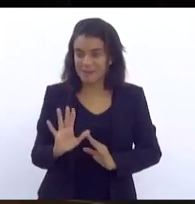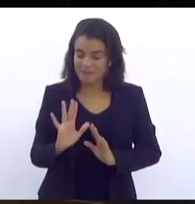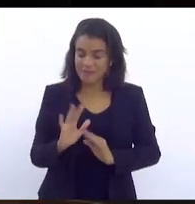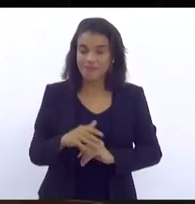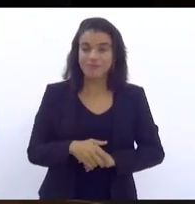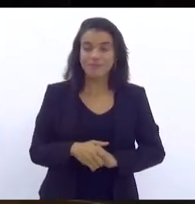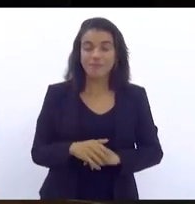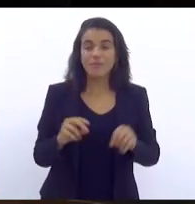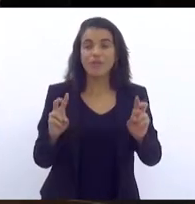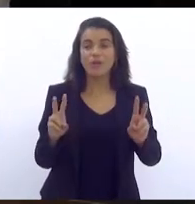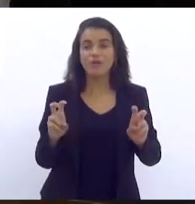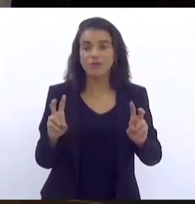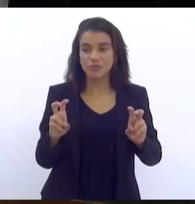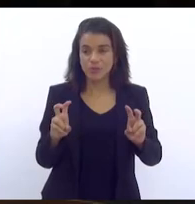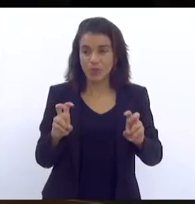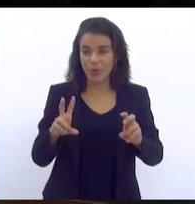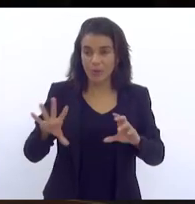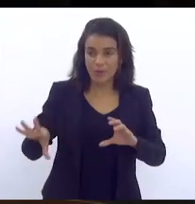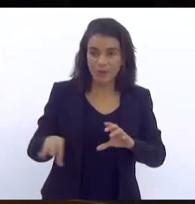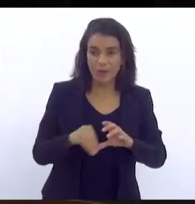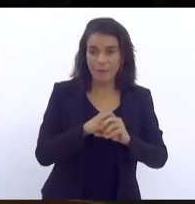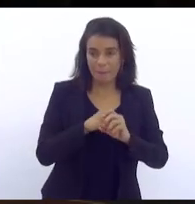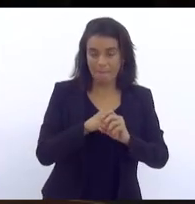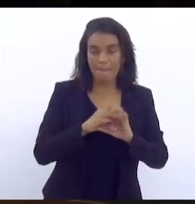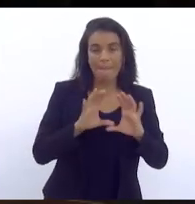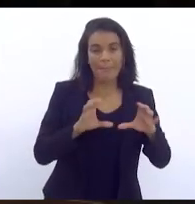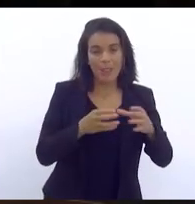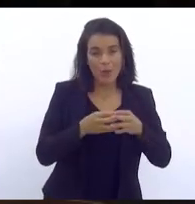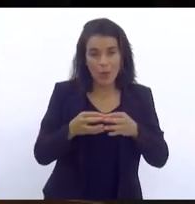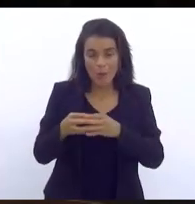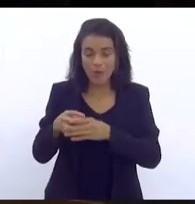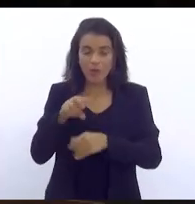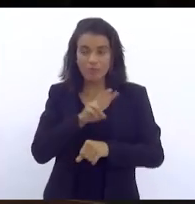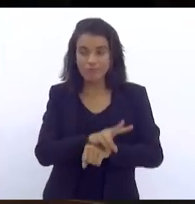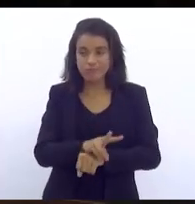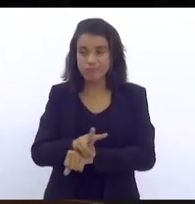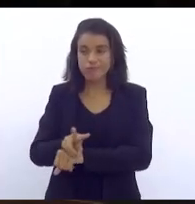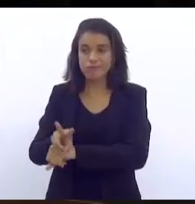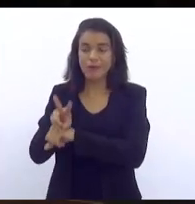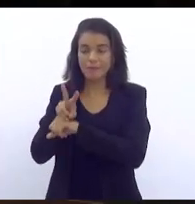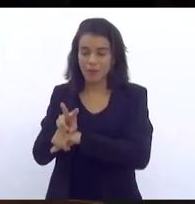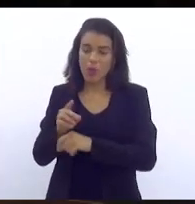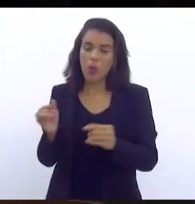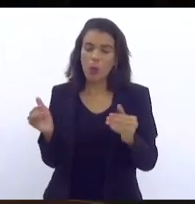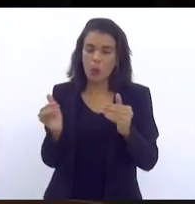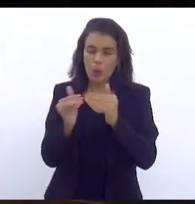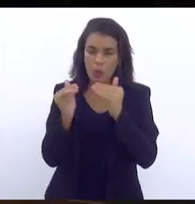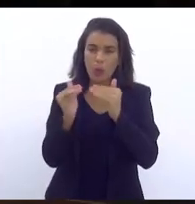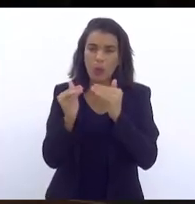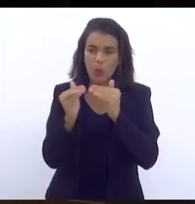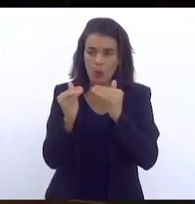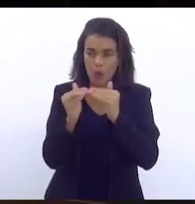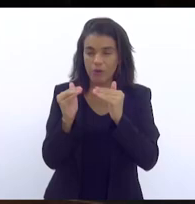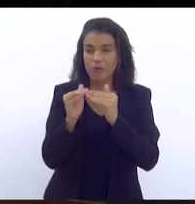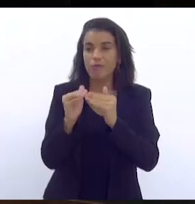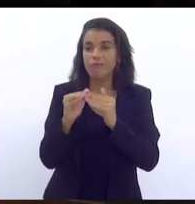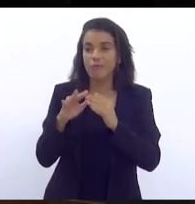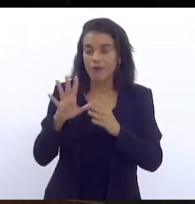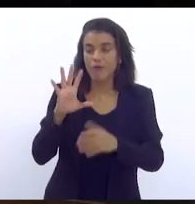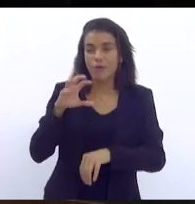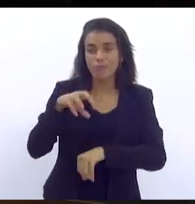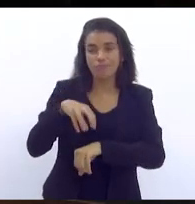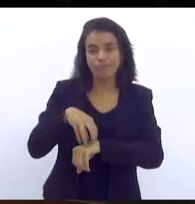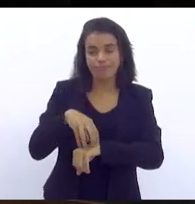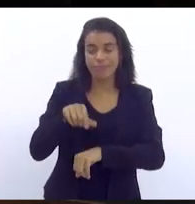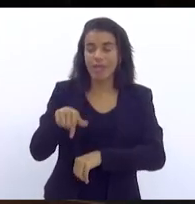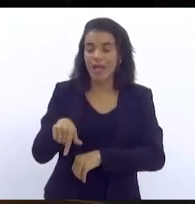eh com relação à questão da implementação dos comitês de monitoramento eh concordo ele ele foi instalado um pouco tardiamente